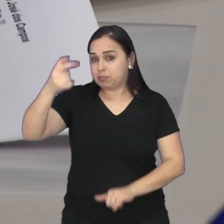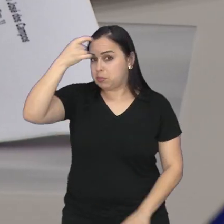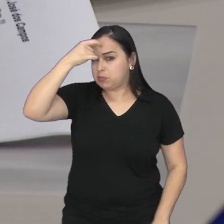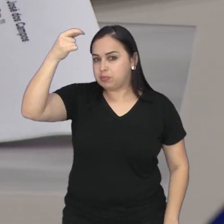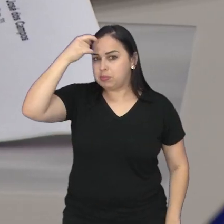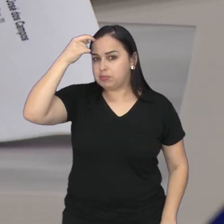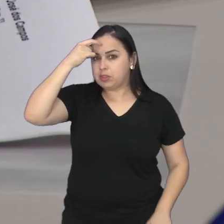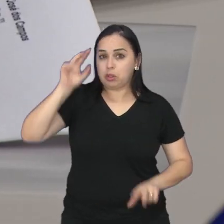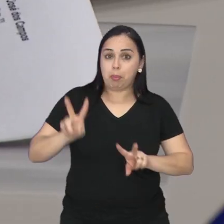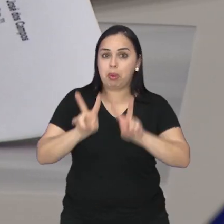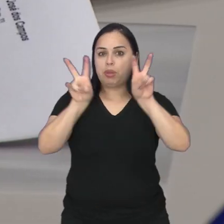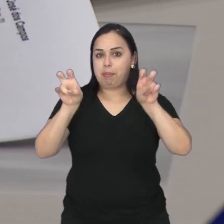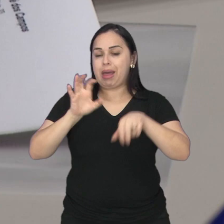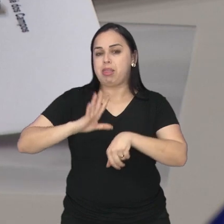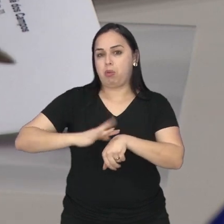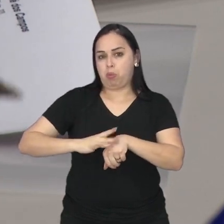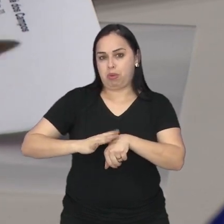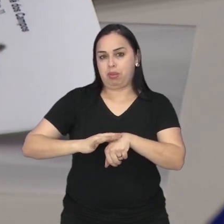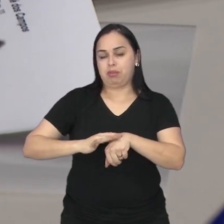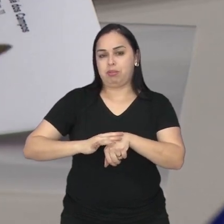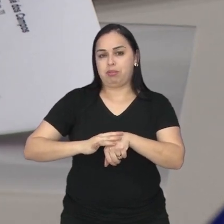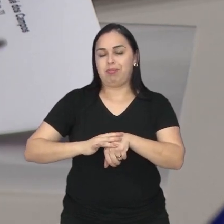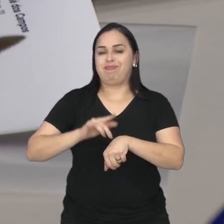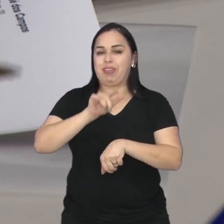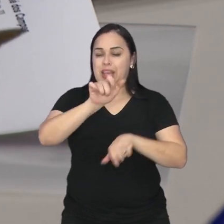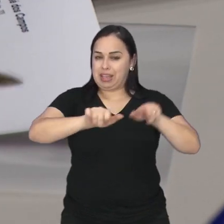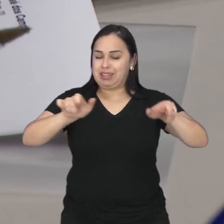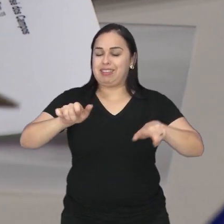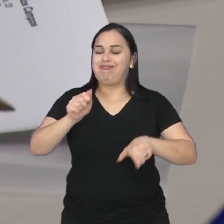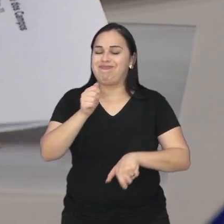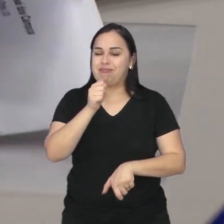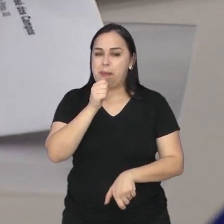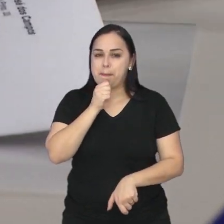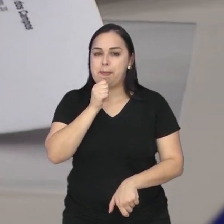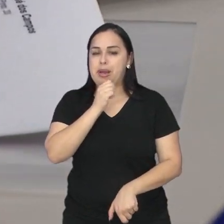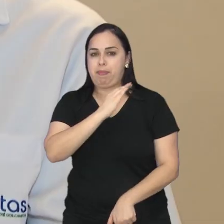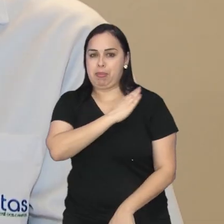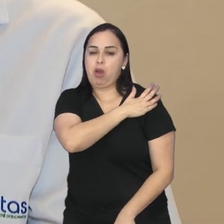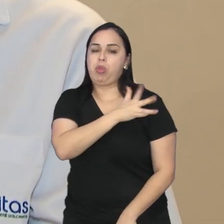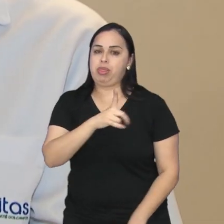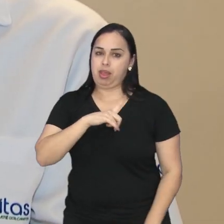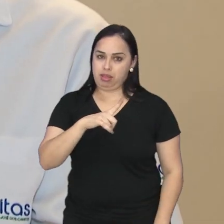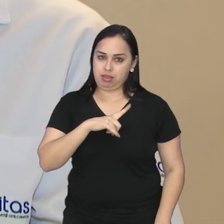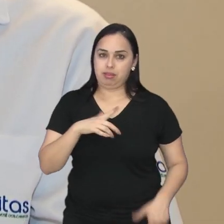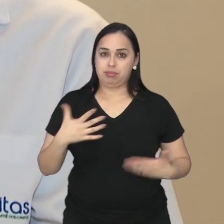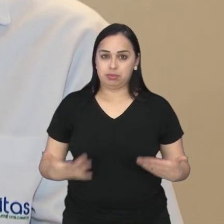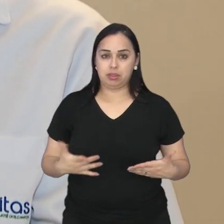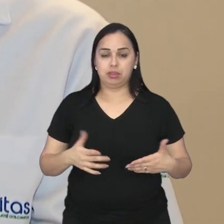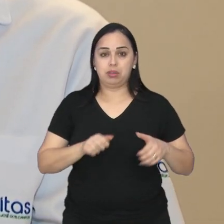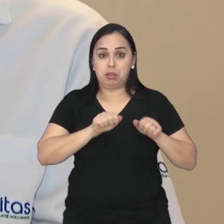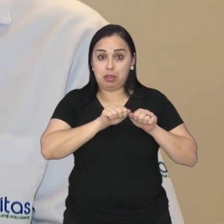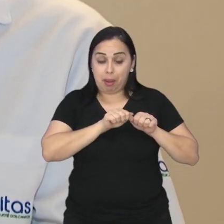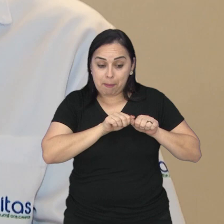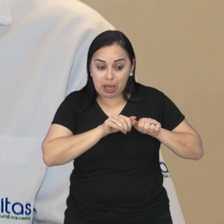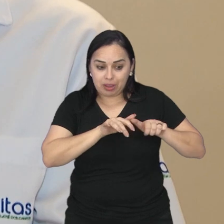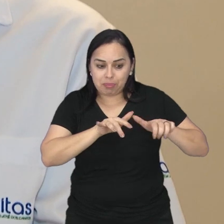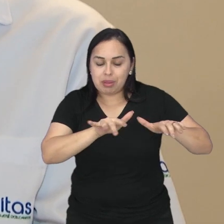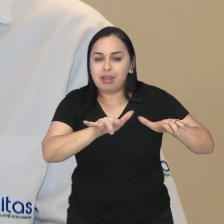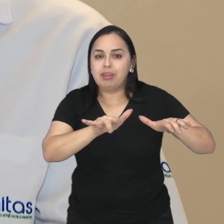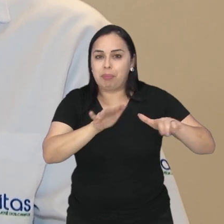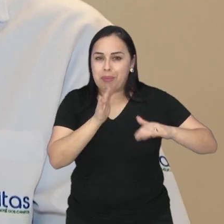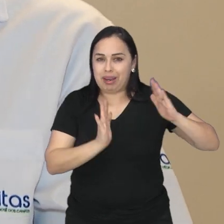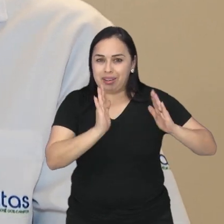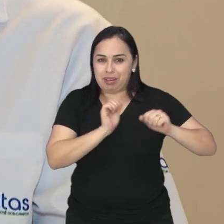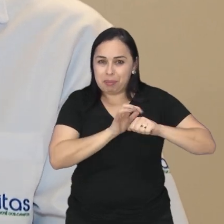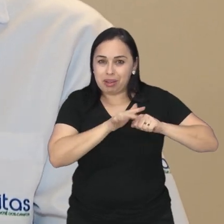campanha é conscientizar as pessoas sobre a doença, que ainda é rodeada de preconceito. A gente está avançando, eu acho que a pandemia melhorou muito essa